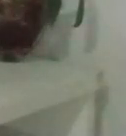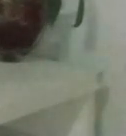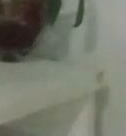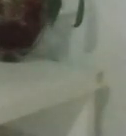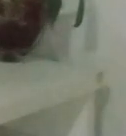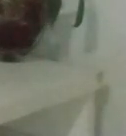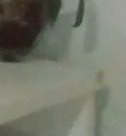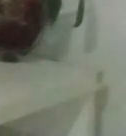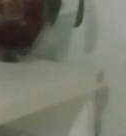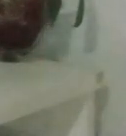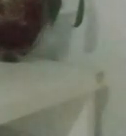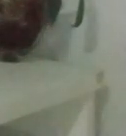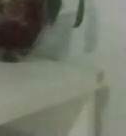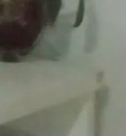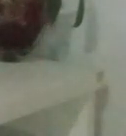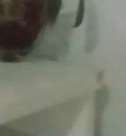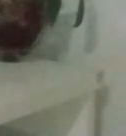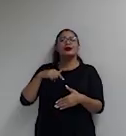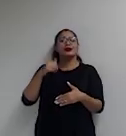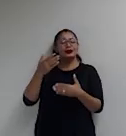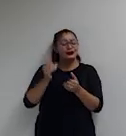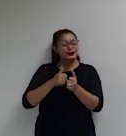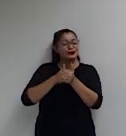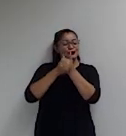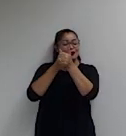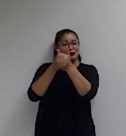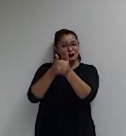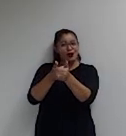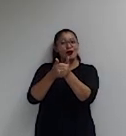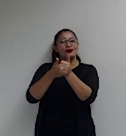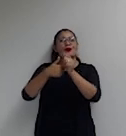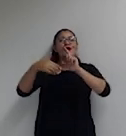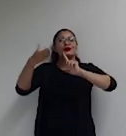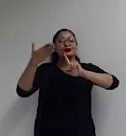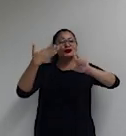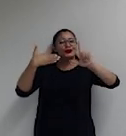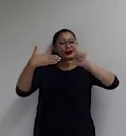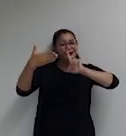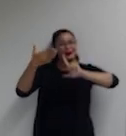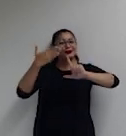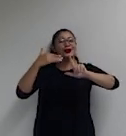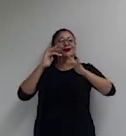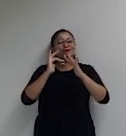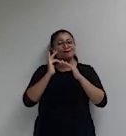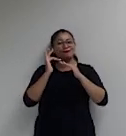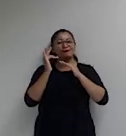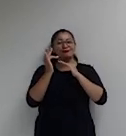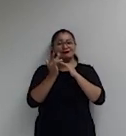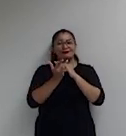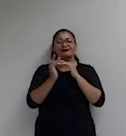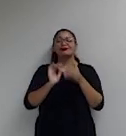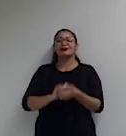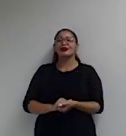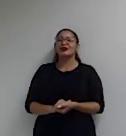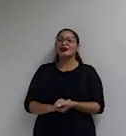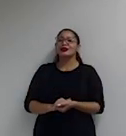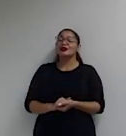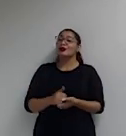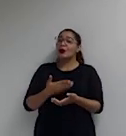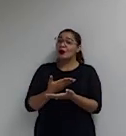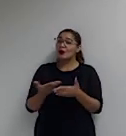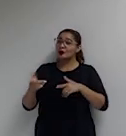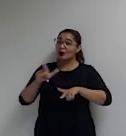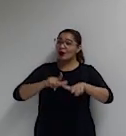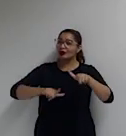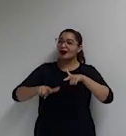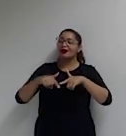individual não oferecido pela operadora. Os ministros entenderam que o fato de não comercializar planos de saúde